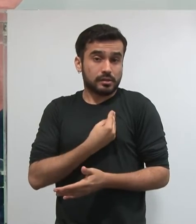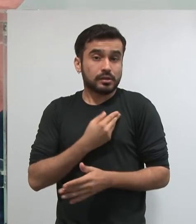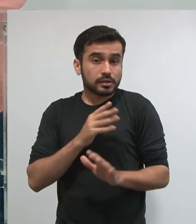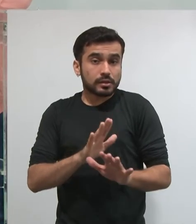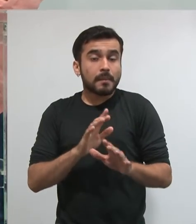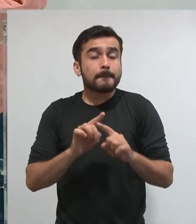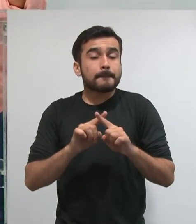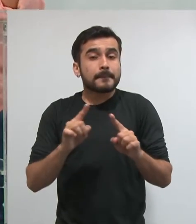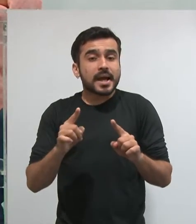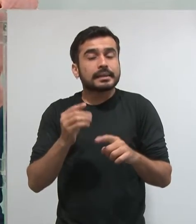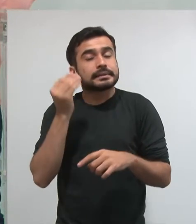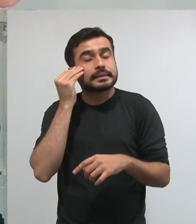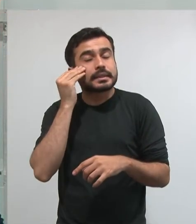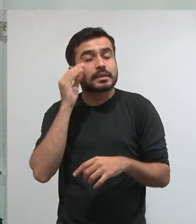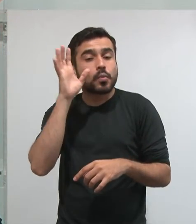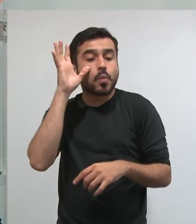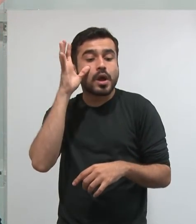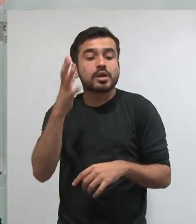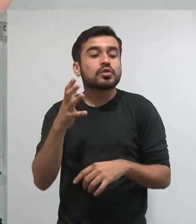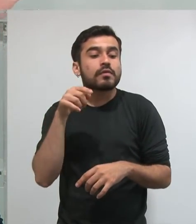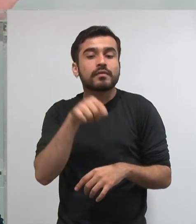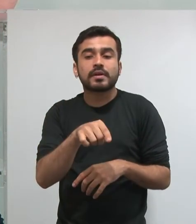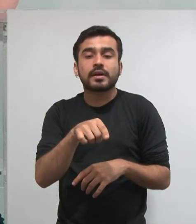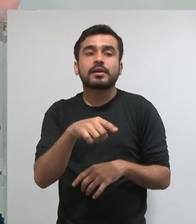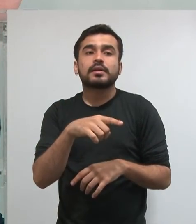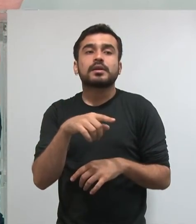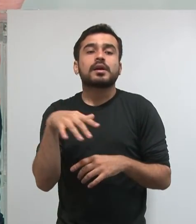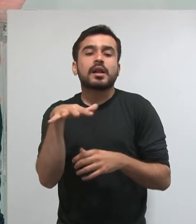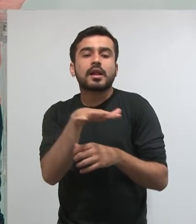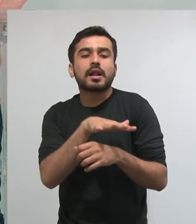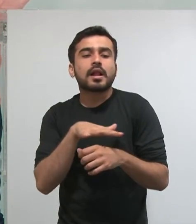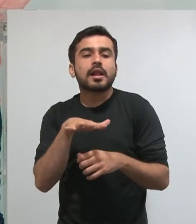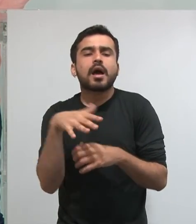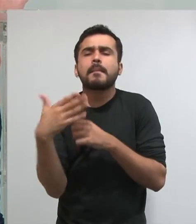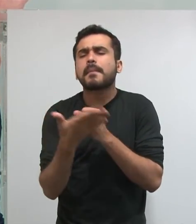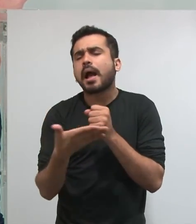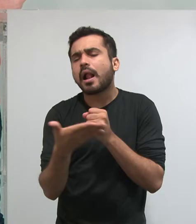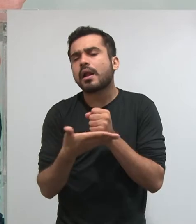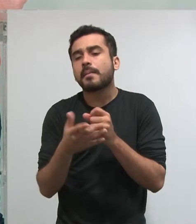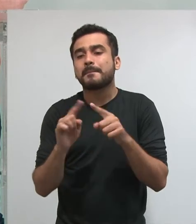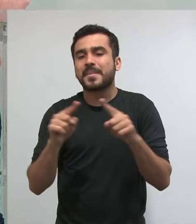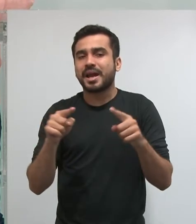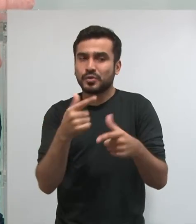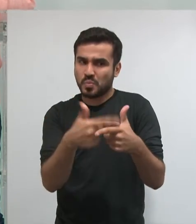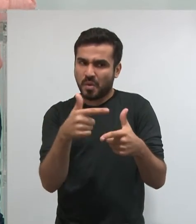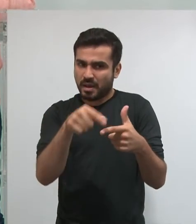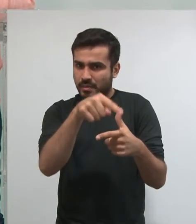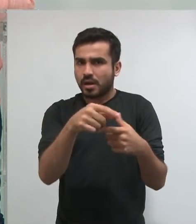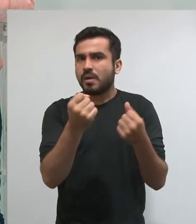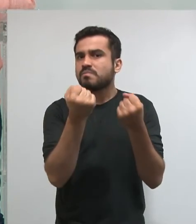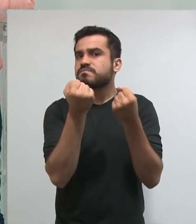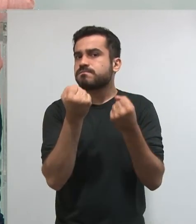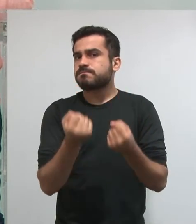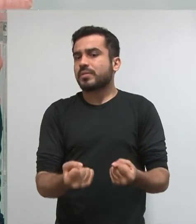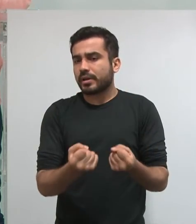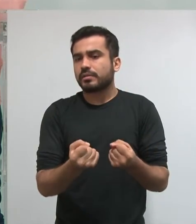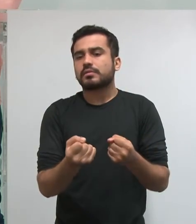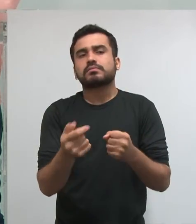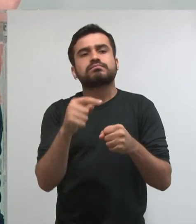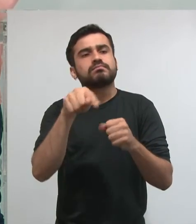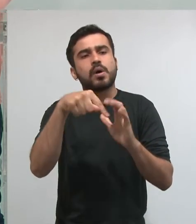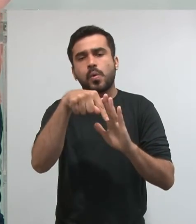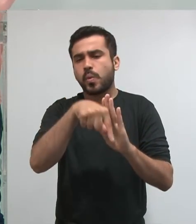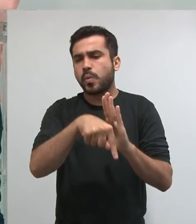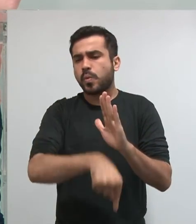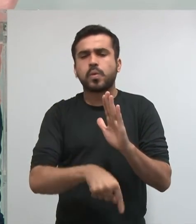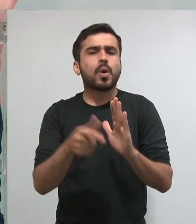E busca-se soluções para aquele problema nessa superficialidade, quando na verdade esse problema ele é causado, né, por